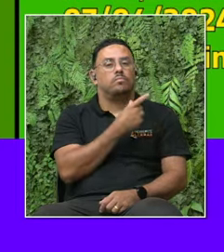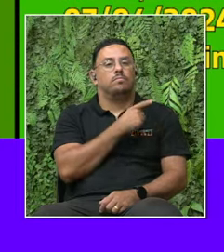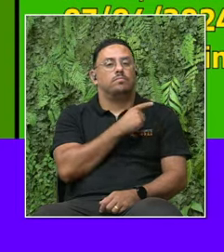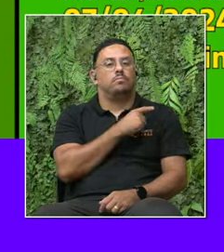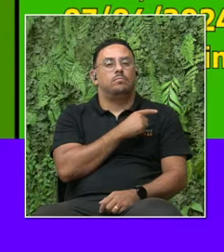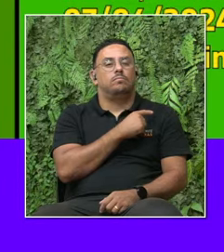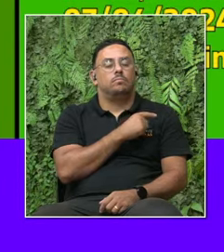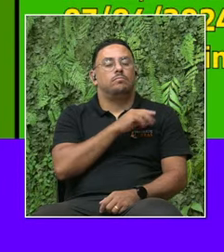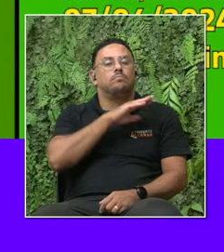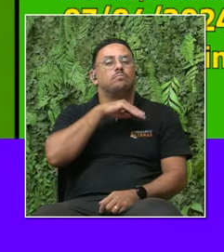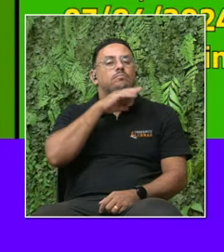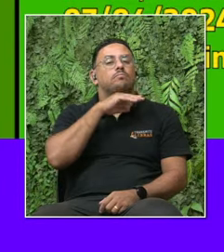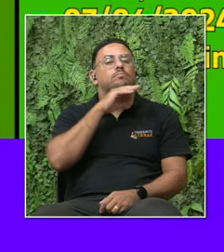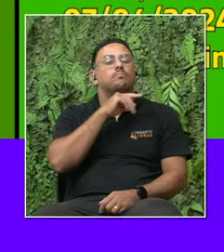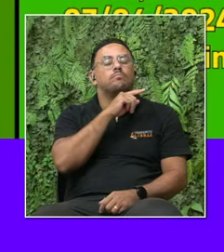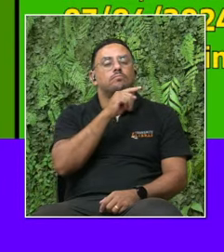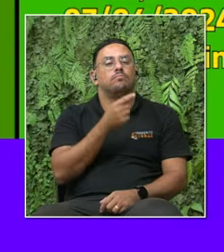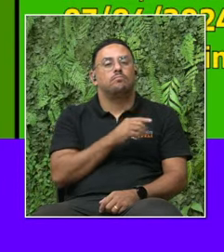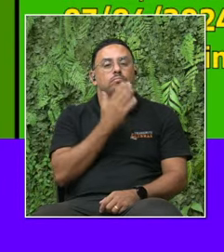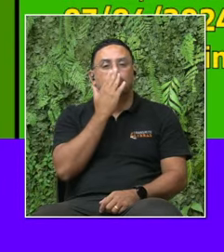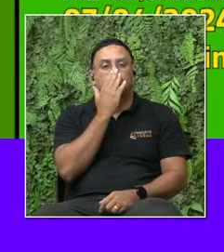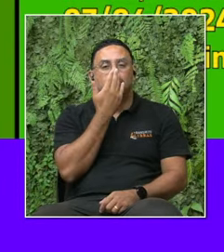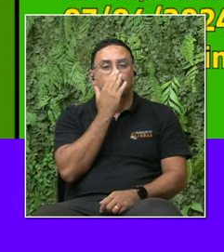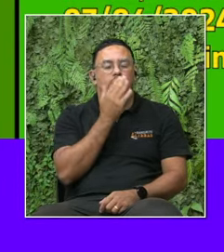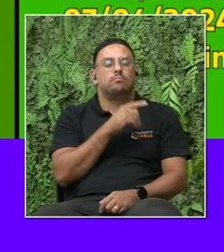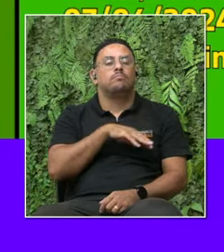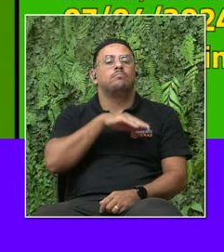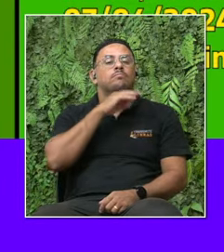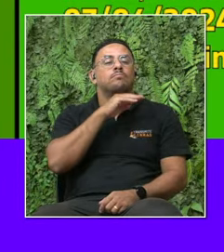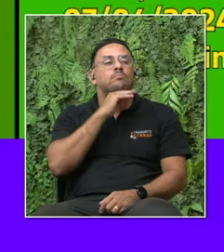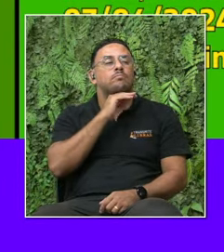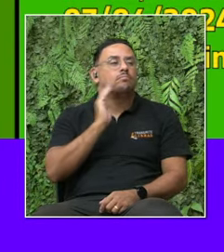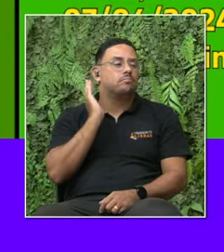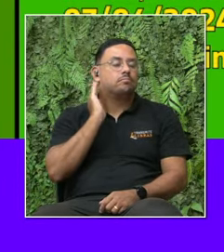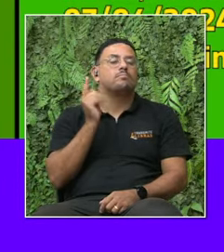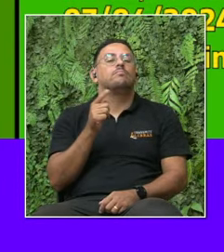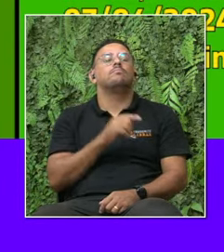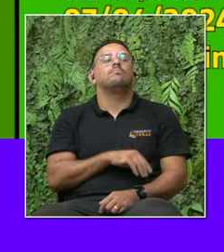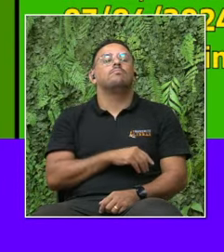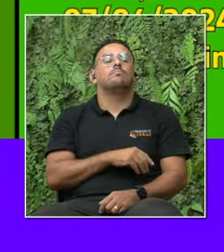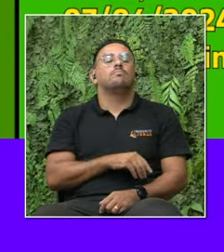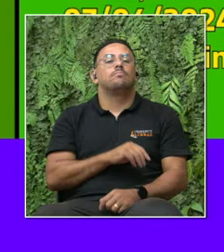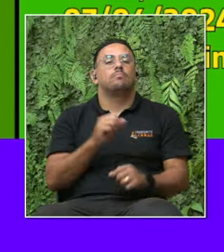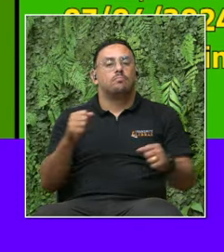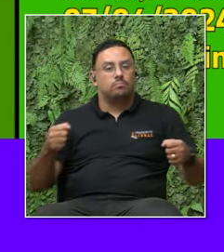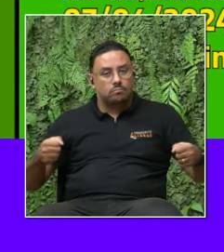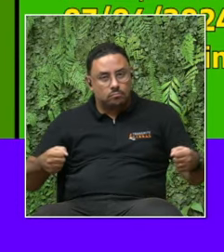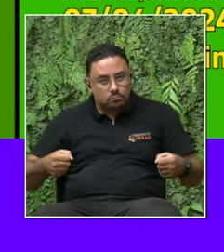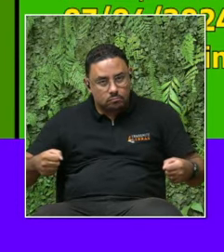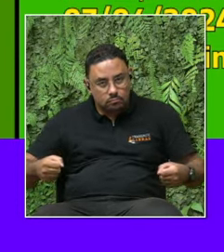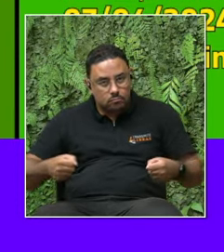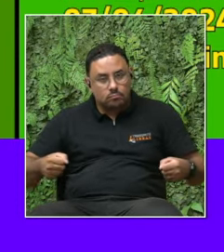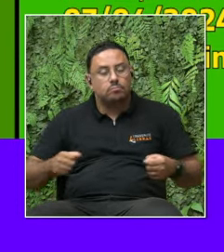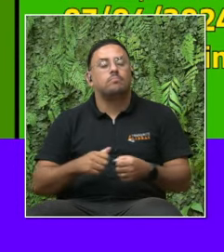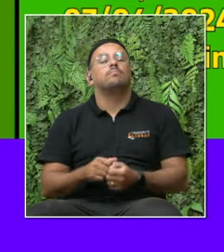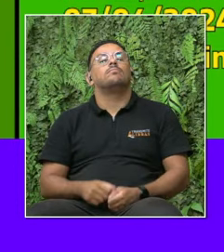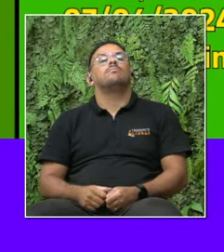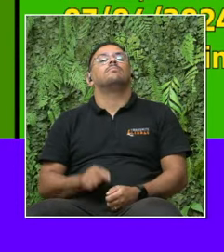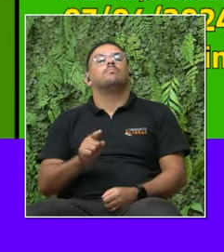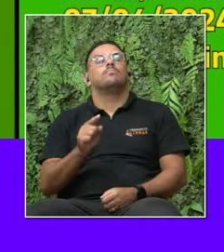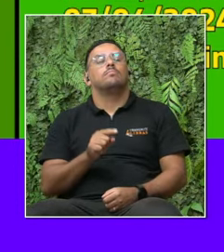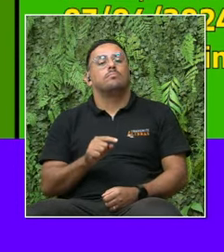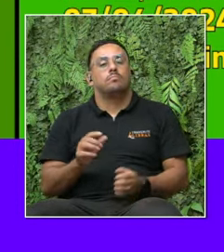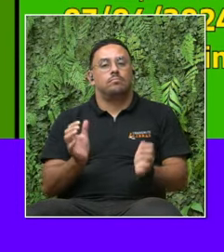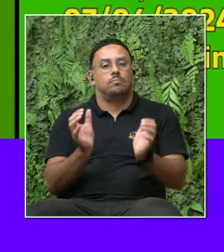o glúteo batendo lá na lua já viu aquela expressão bumbum na nuca é ele